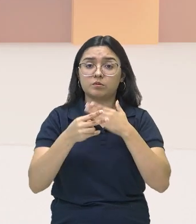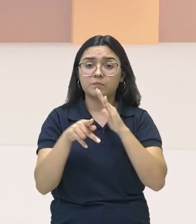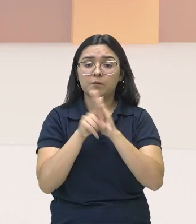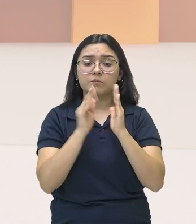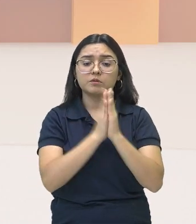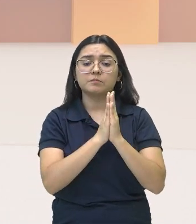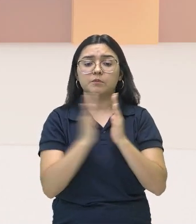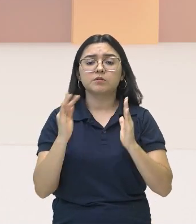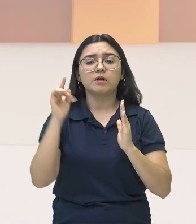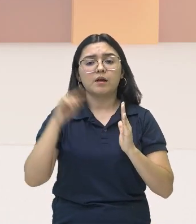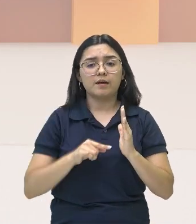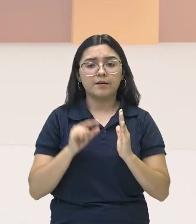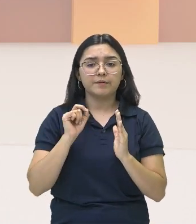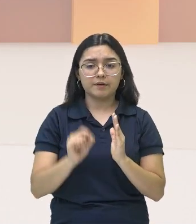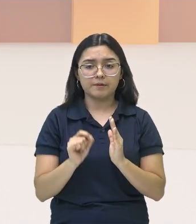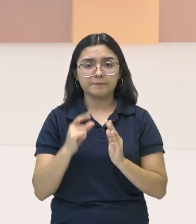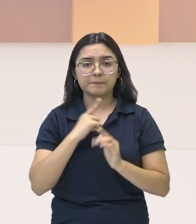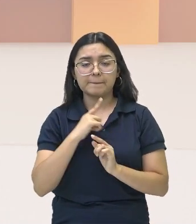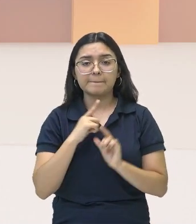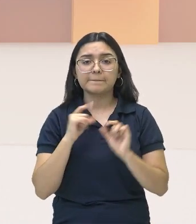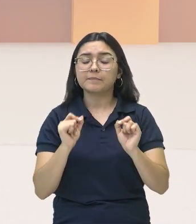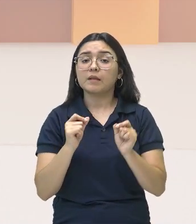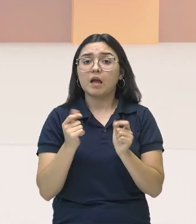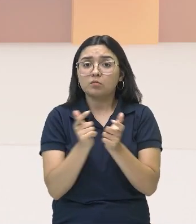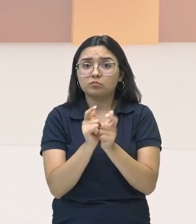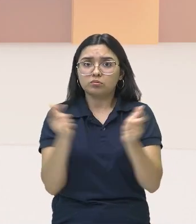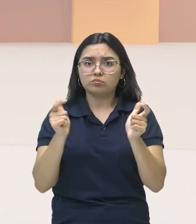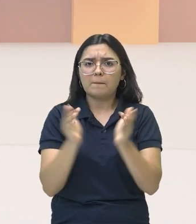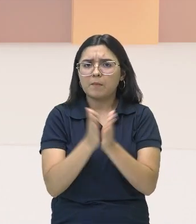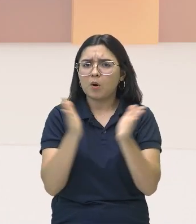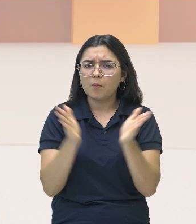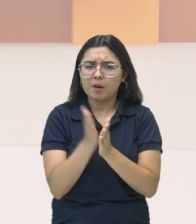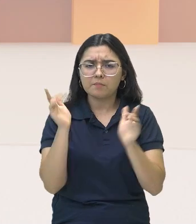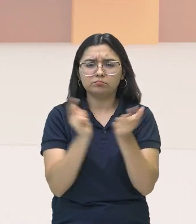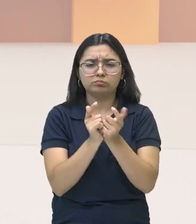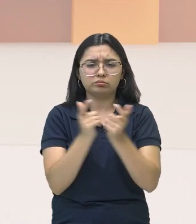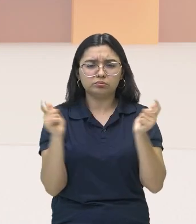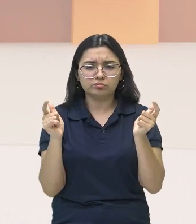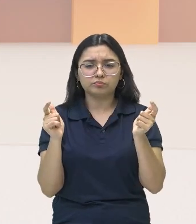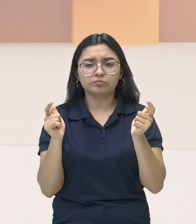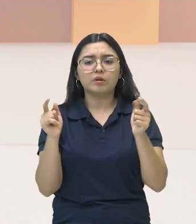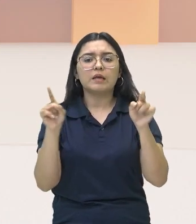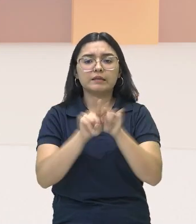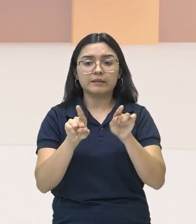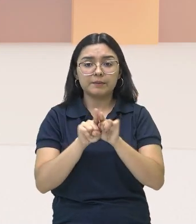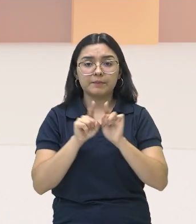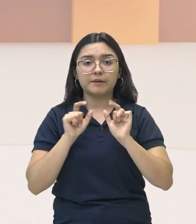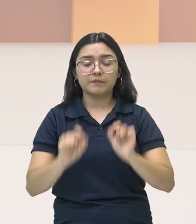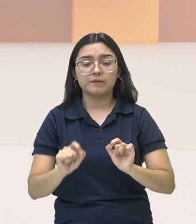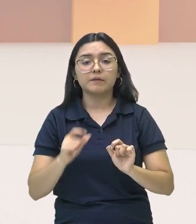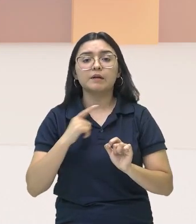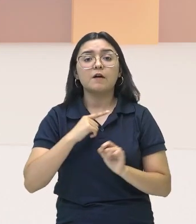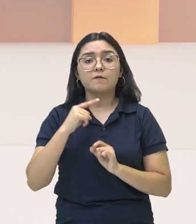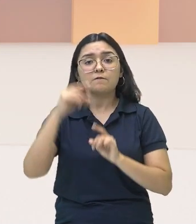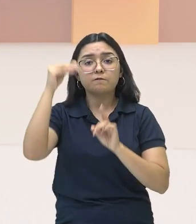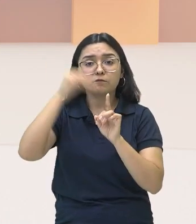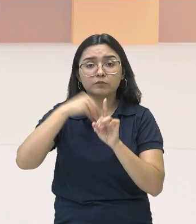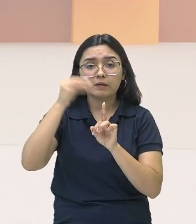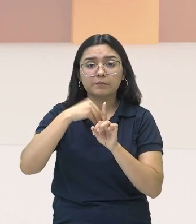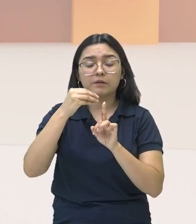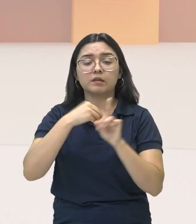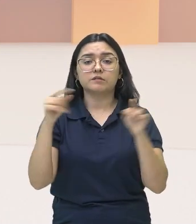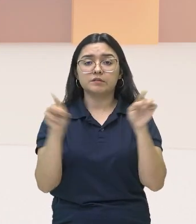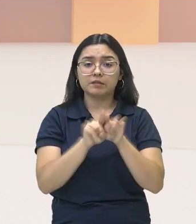processo todo aí, foi o aumento da pobreza, a questão de uma maior